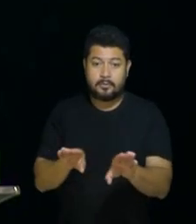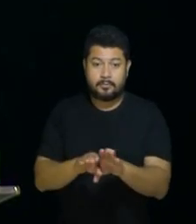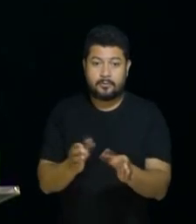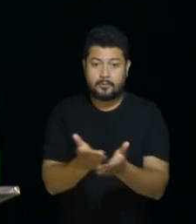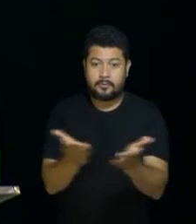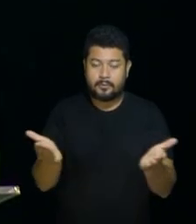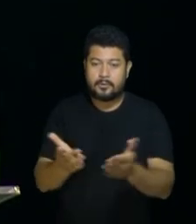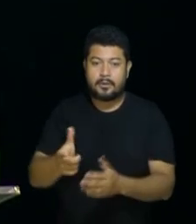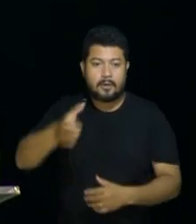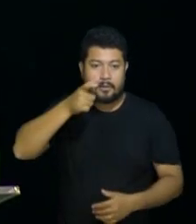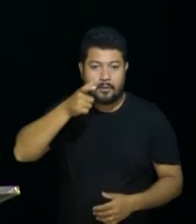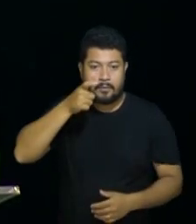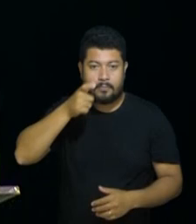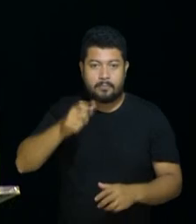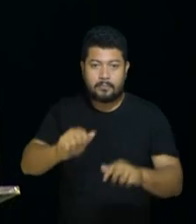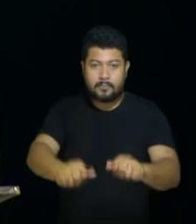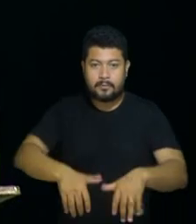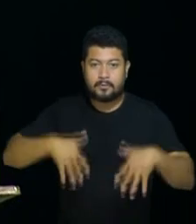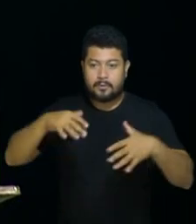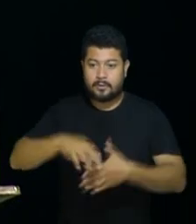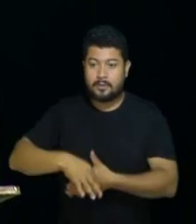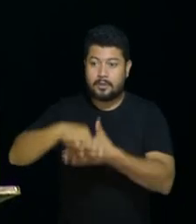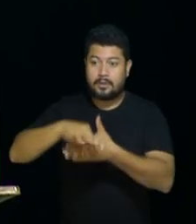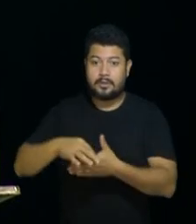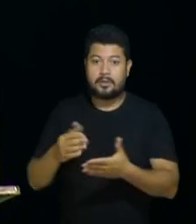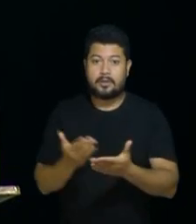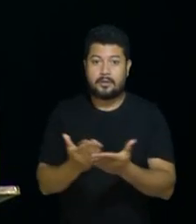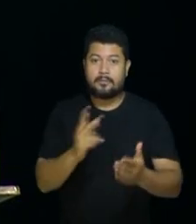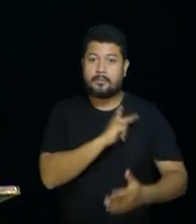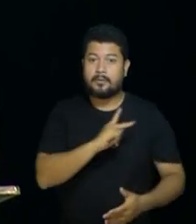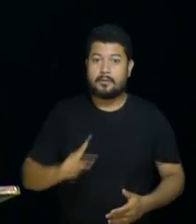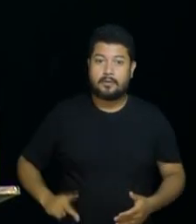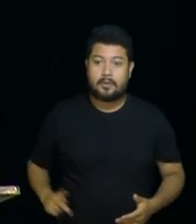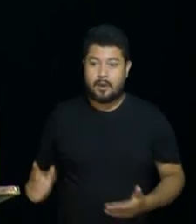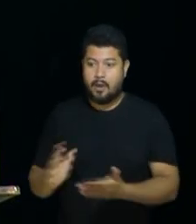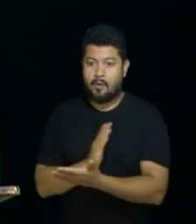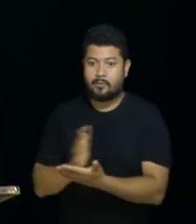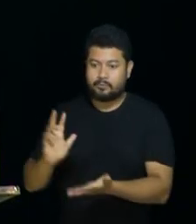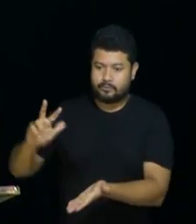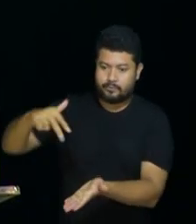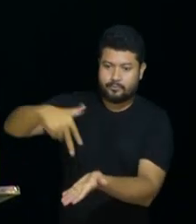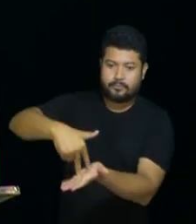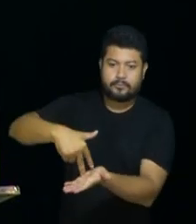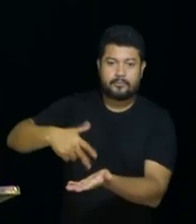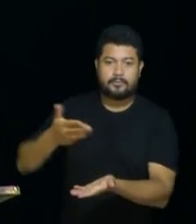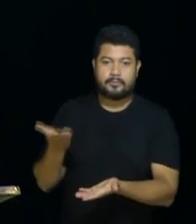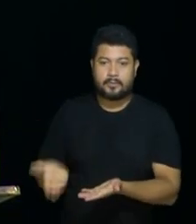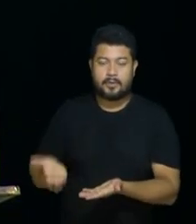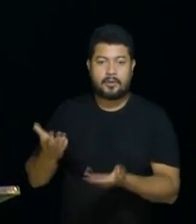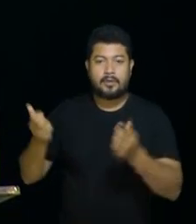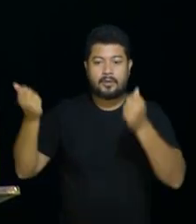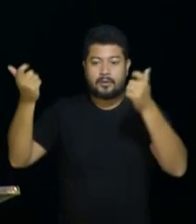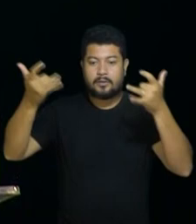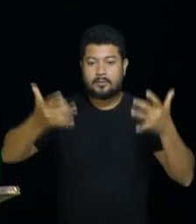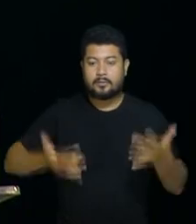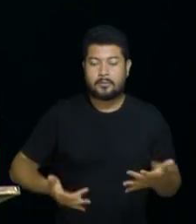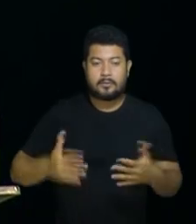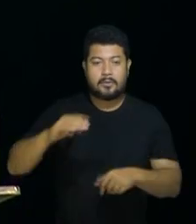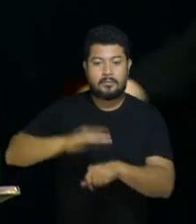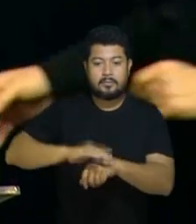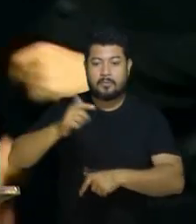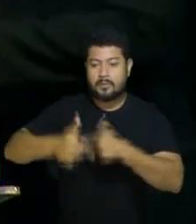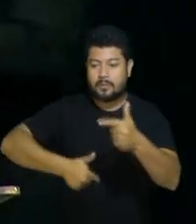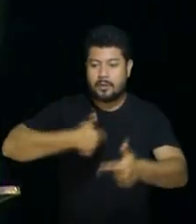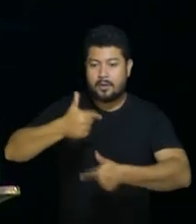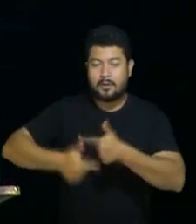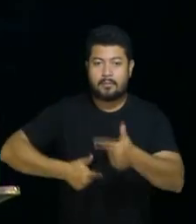lideranças, presidentes de entidades, aqueles que ocuparam essa tribuna aqui para mostrar o seu brilhante trabalho, a